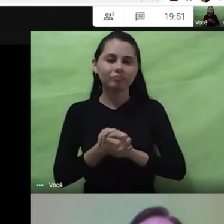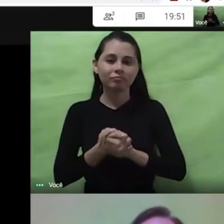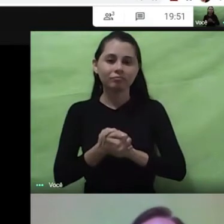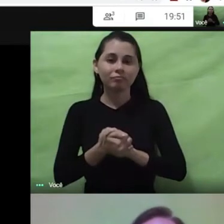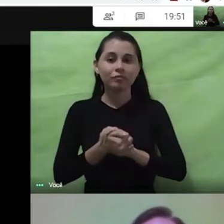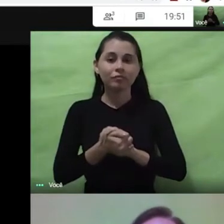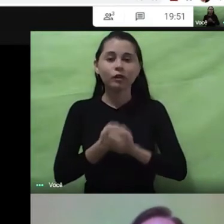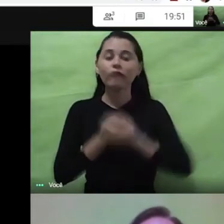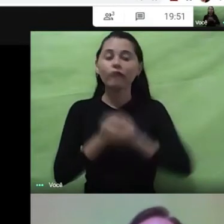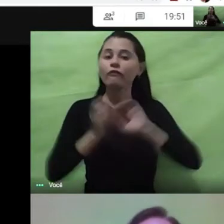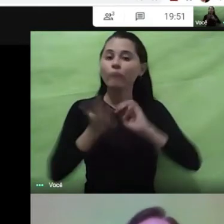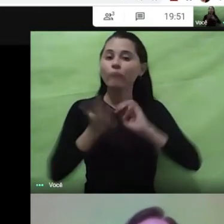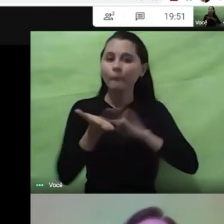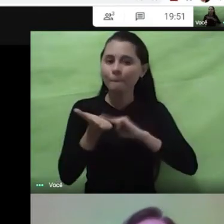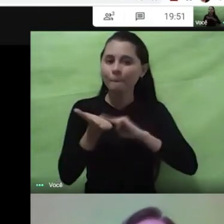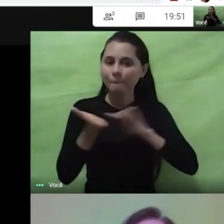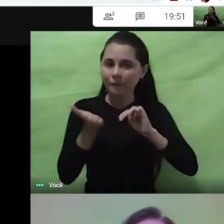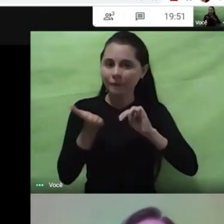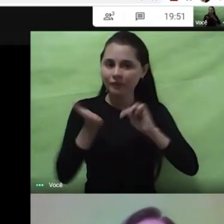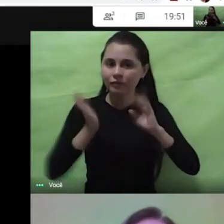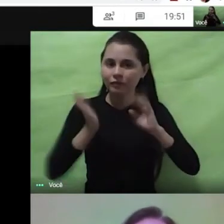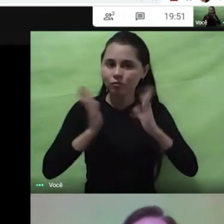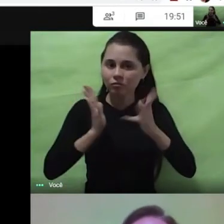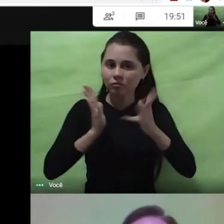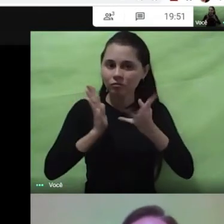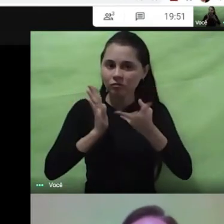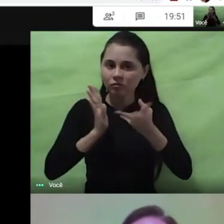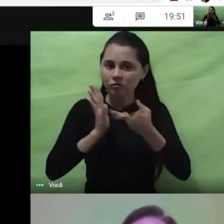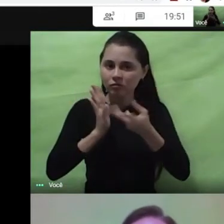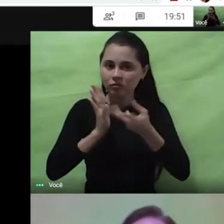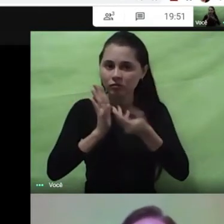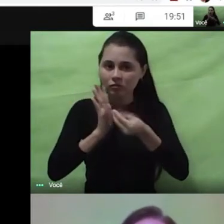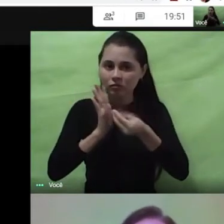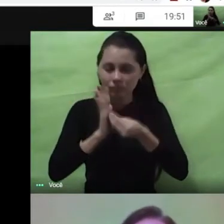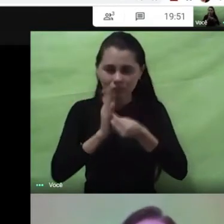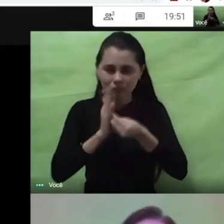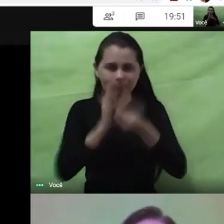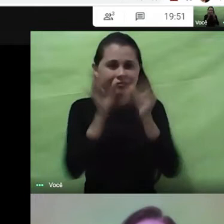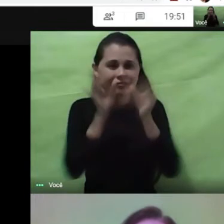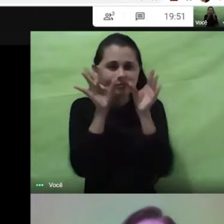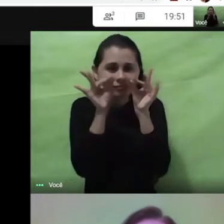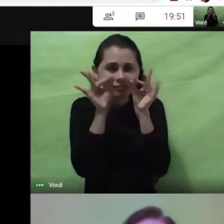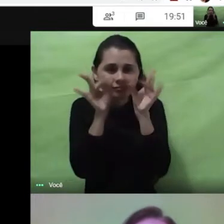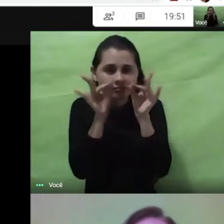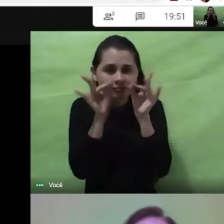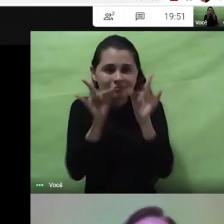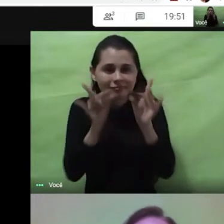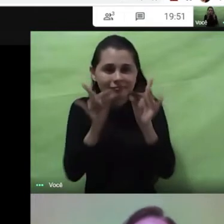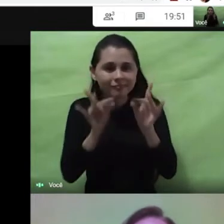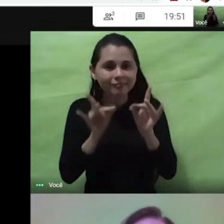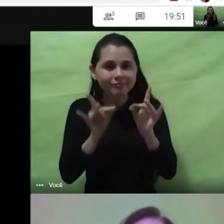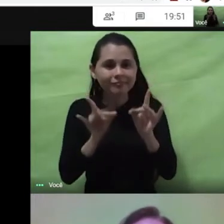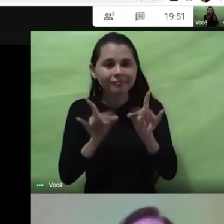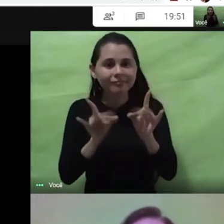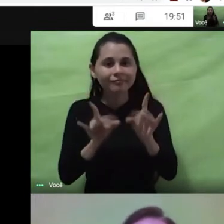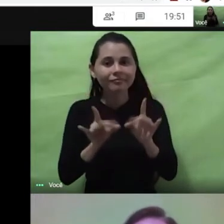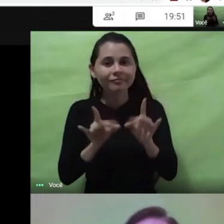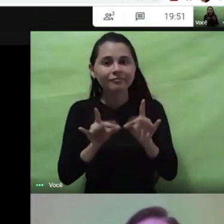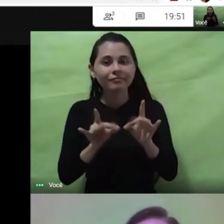foi o método qualitativo de cunho descritivo com